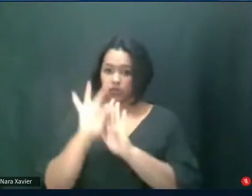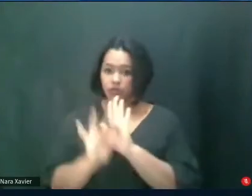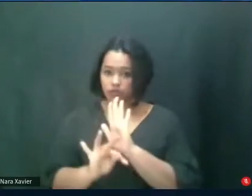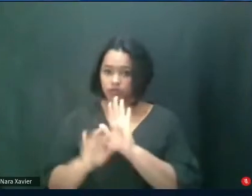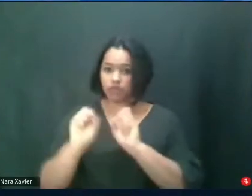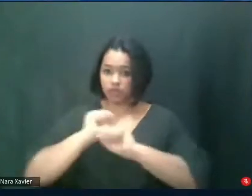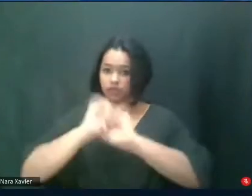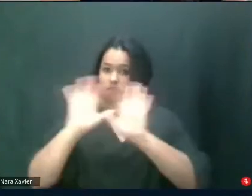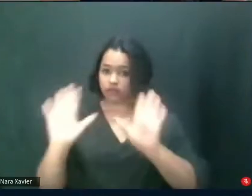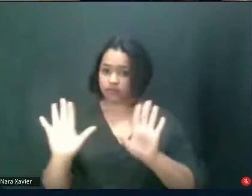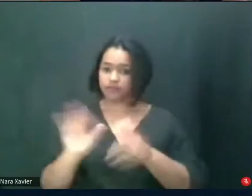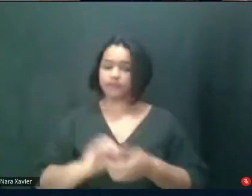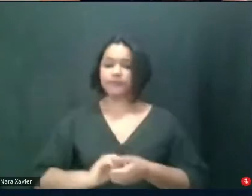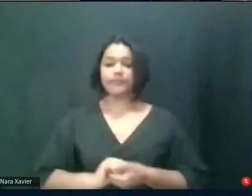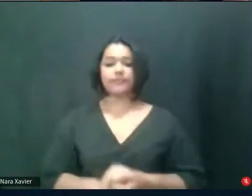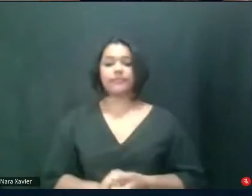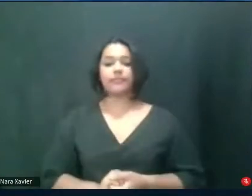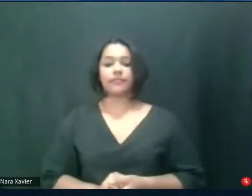isso mais claro. Tá.